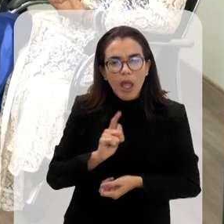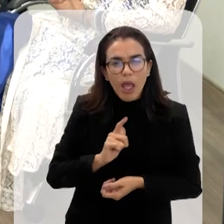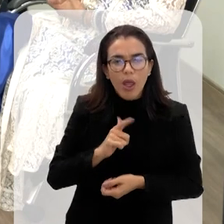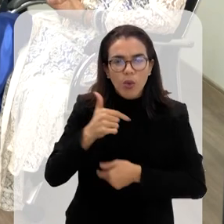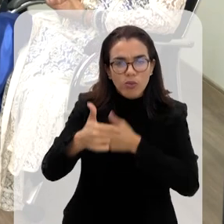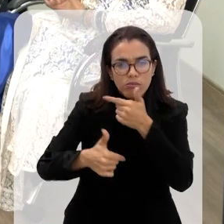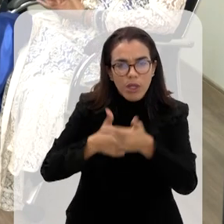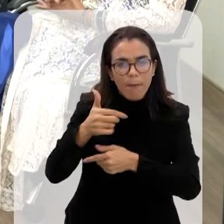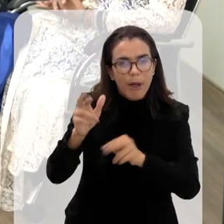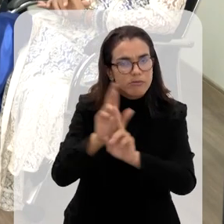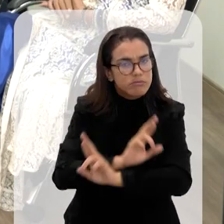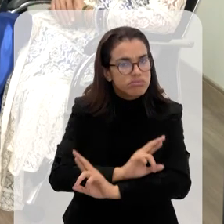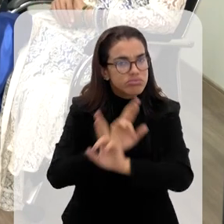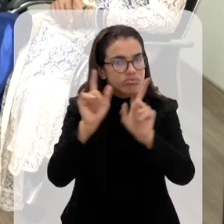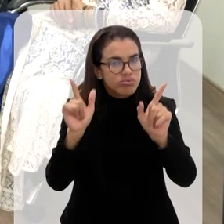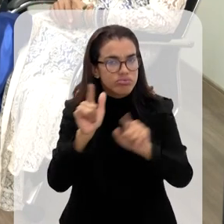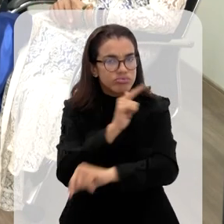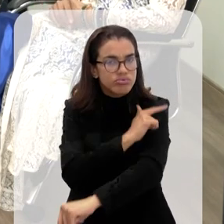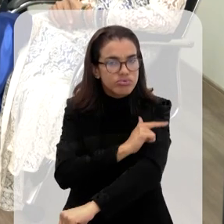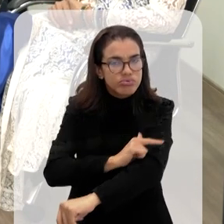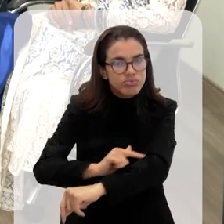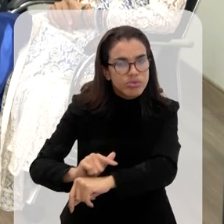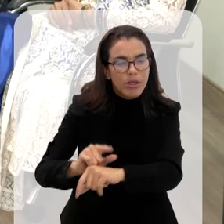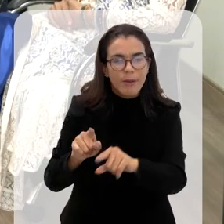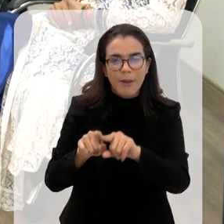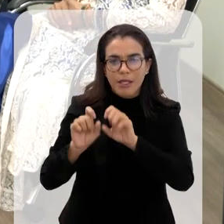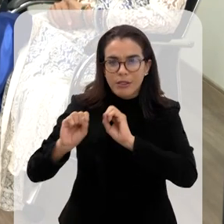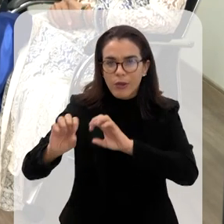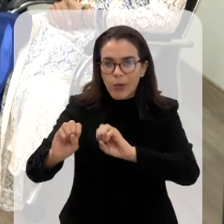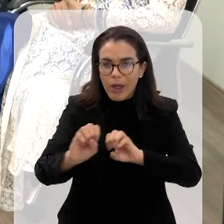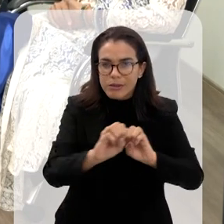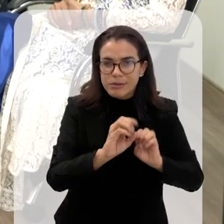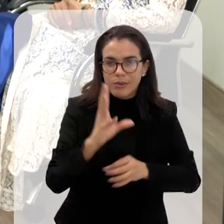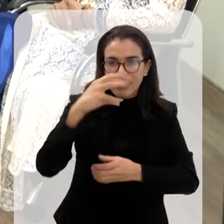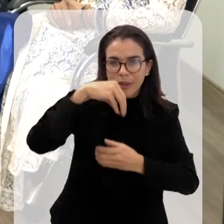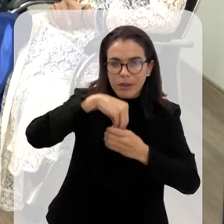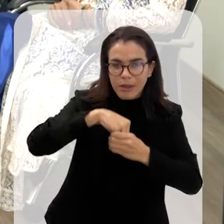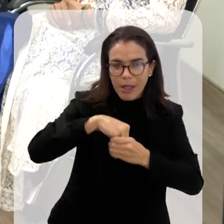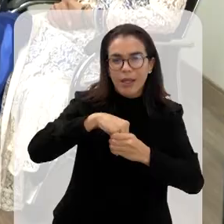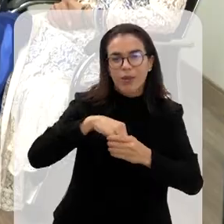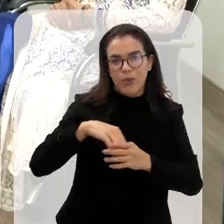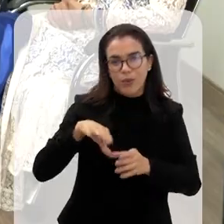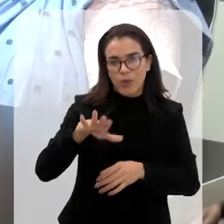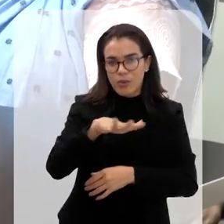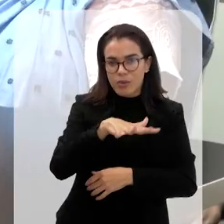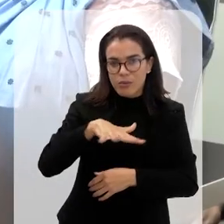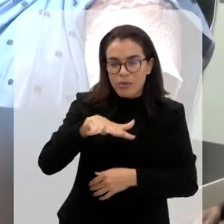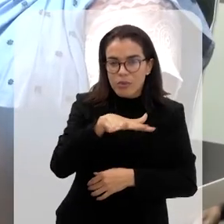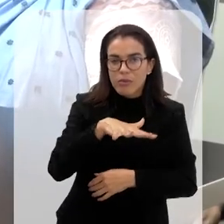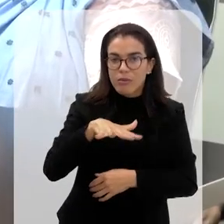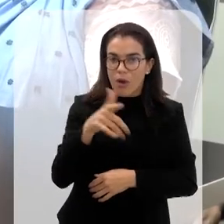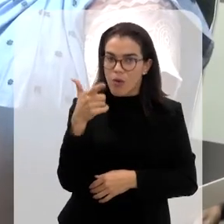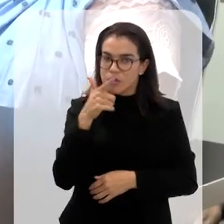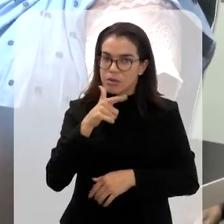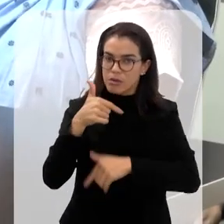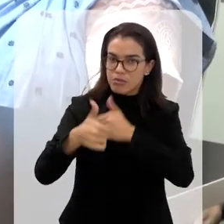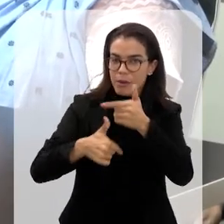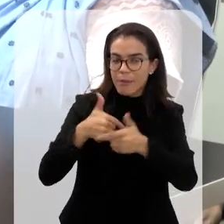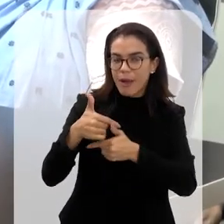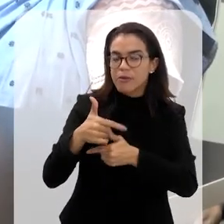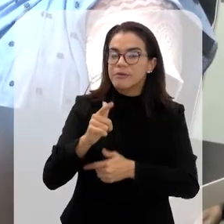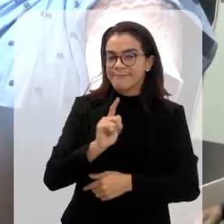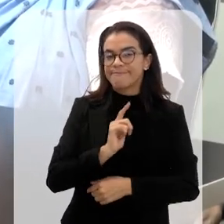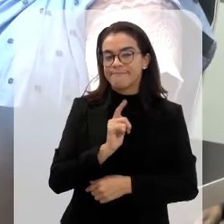Então, existe um trabalho diferenciado de educação dentro da própria corporação para que você possa fazer